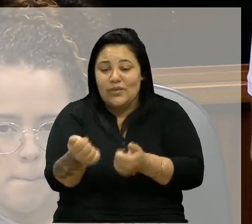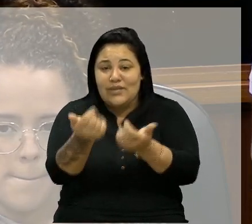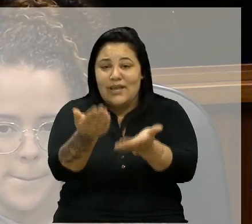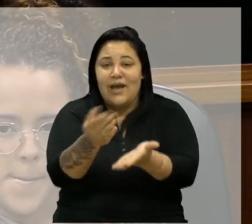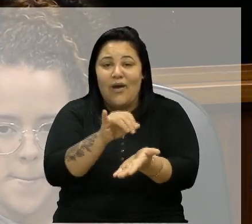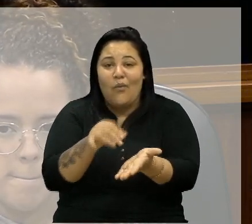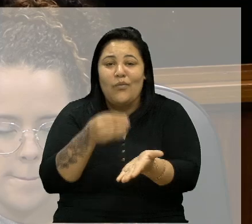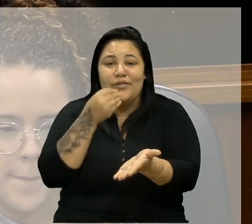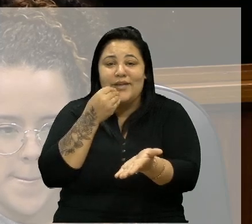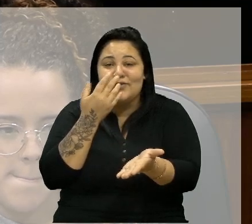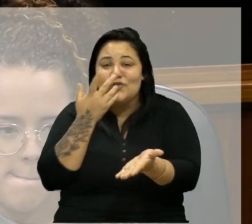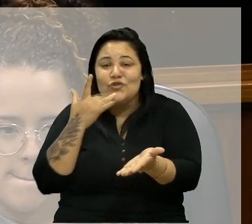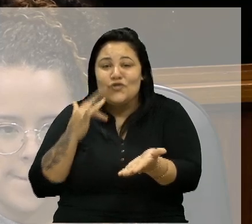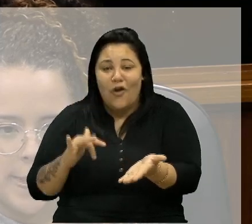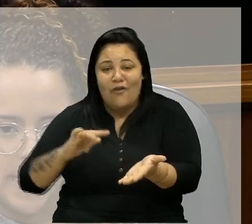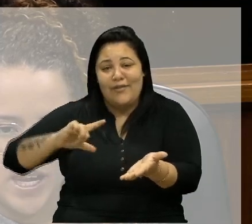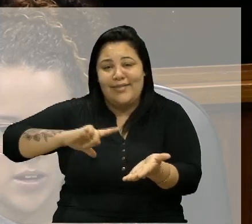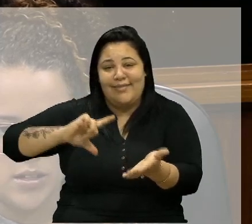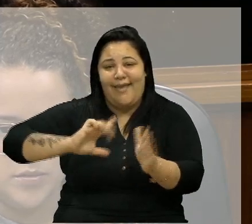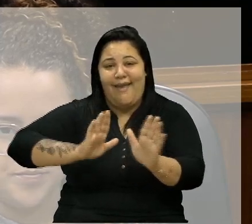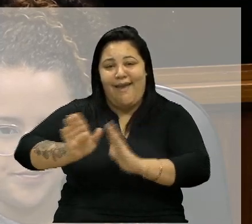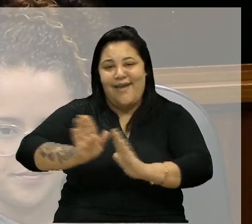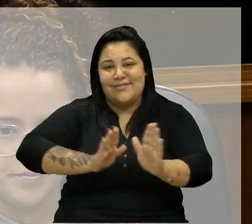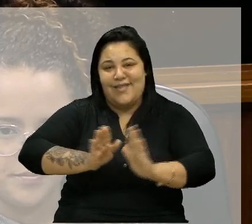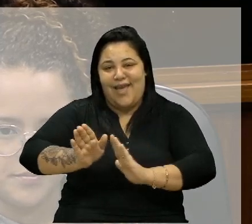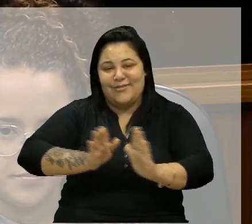essa gurizadinha tenha